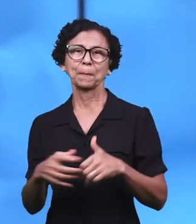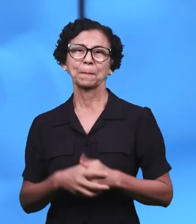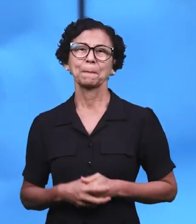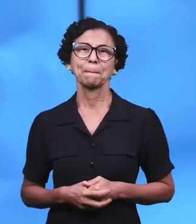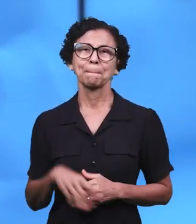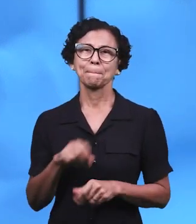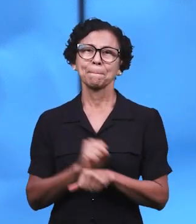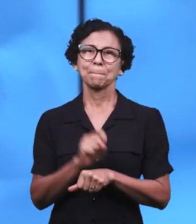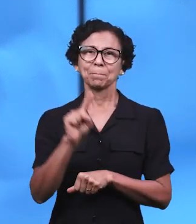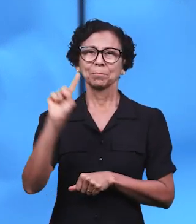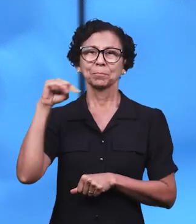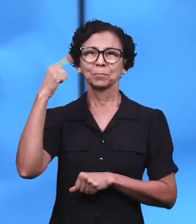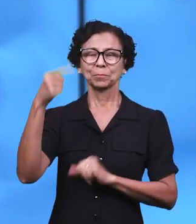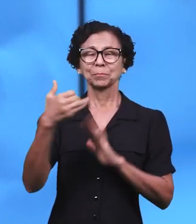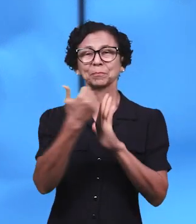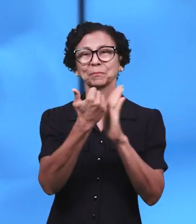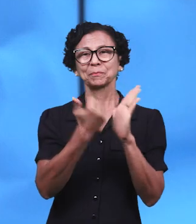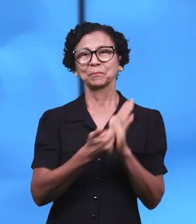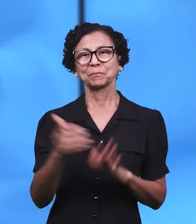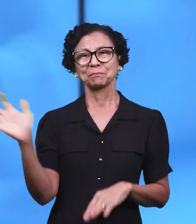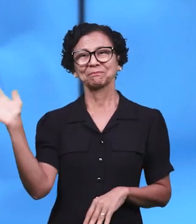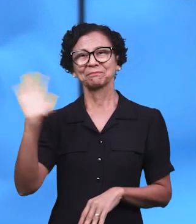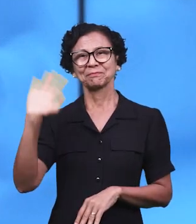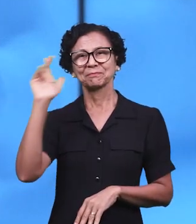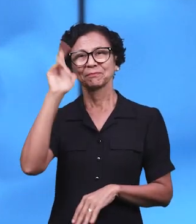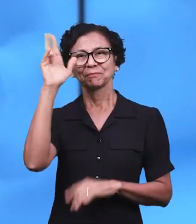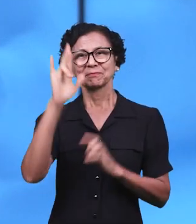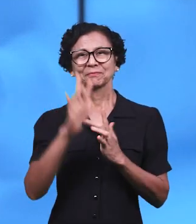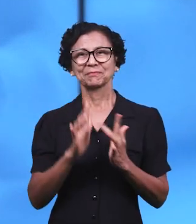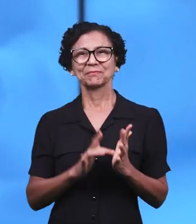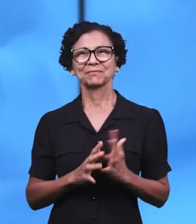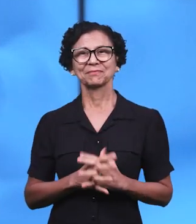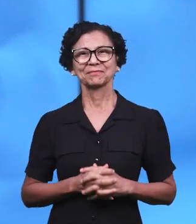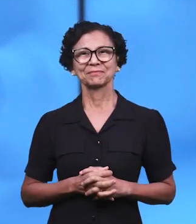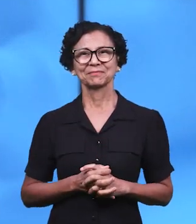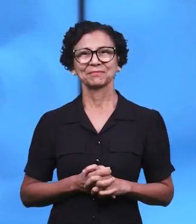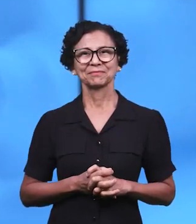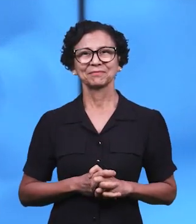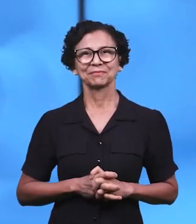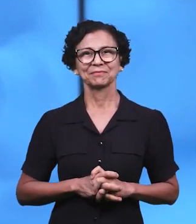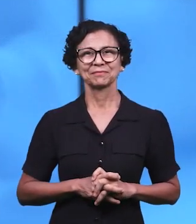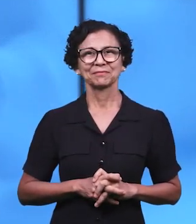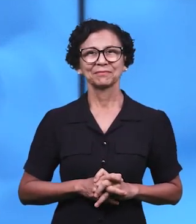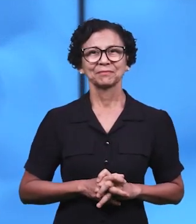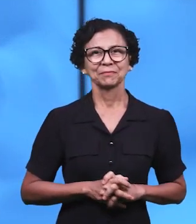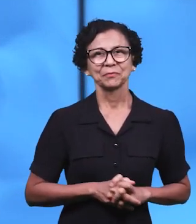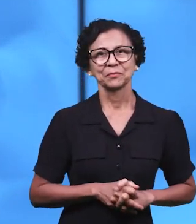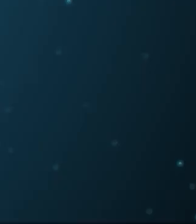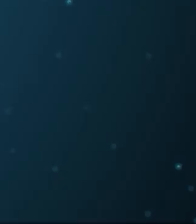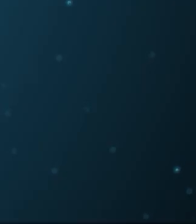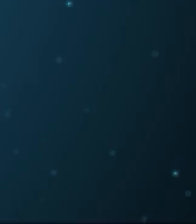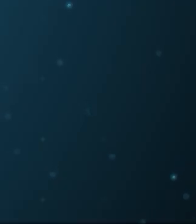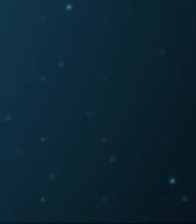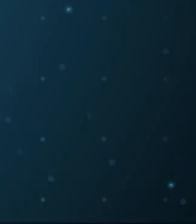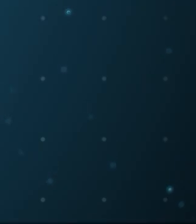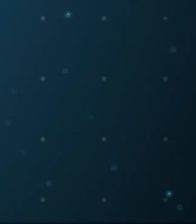pessoas que você conseguir. Estamos esperando você no próximo programa. Até logo, a paz do Senhor Jesus.